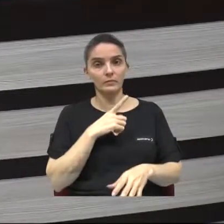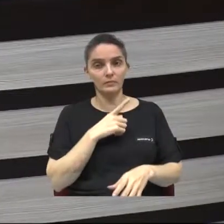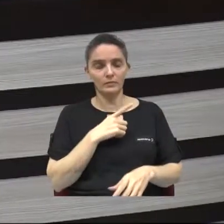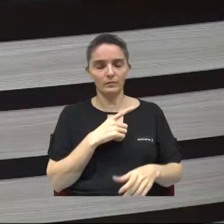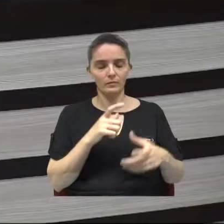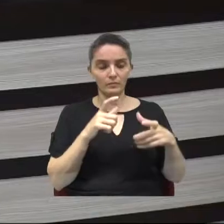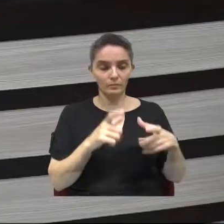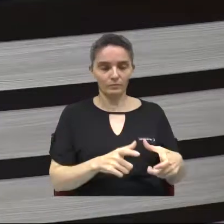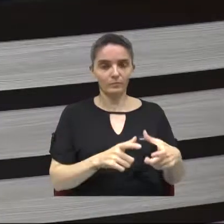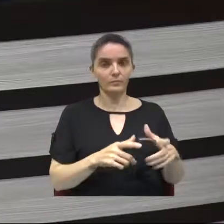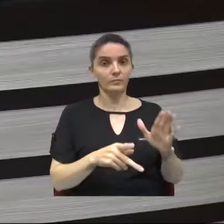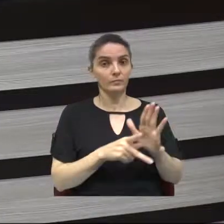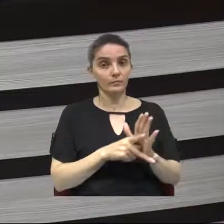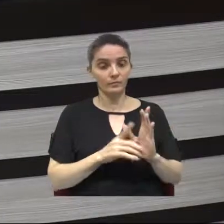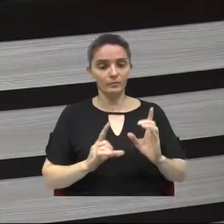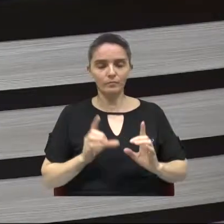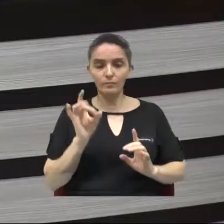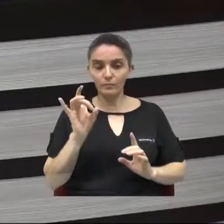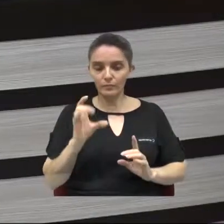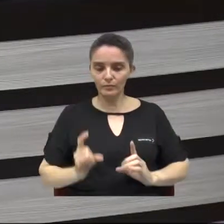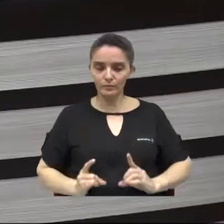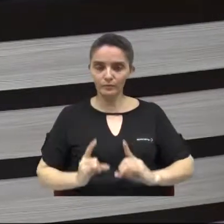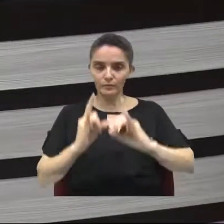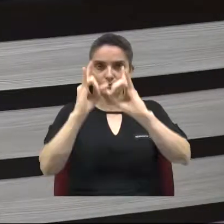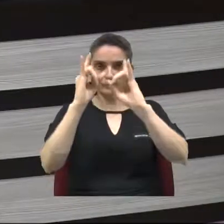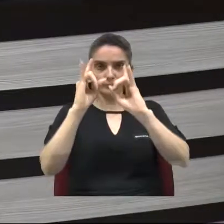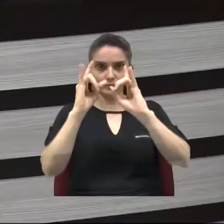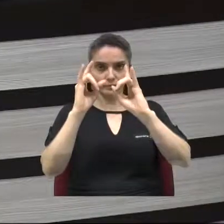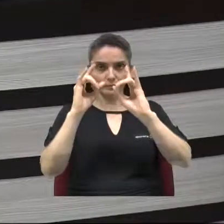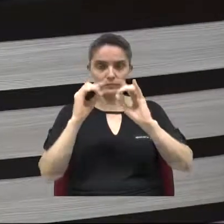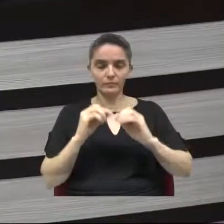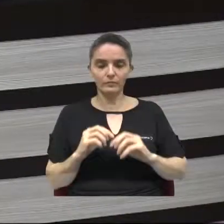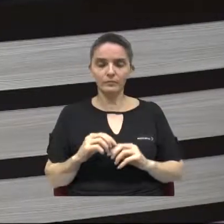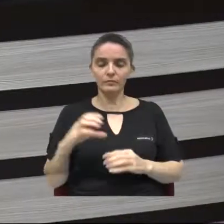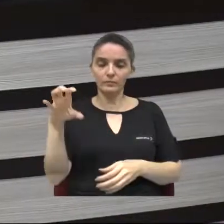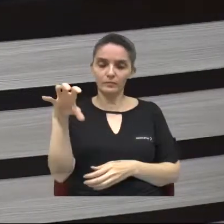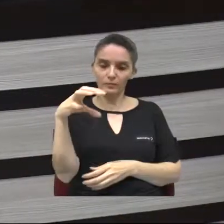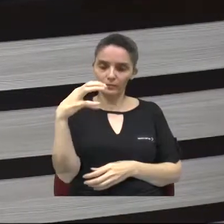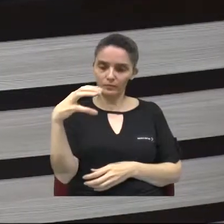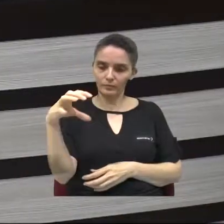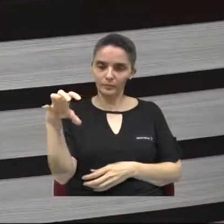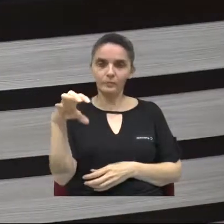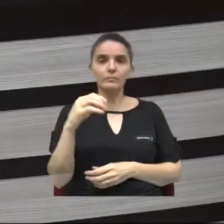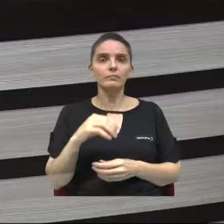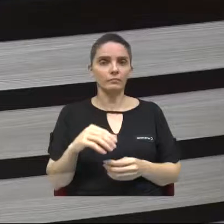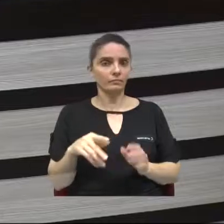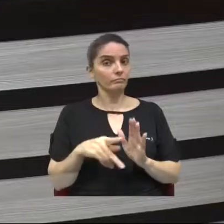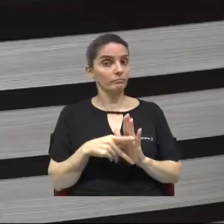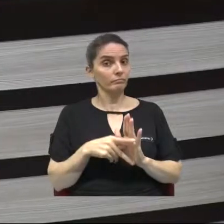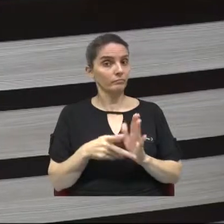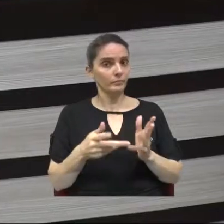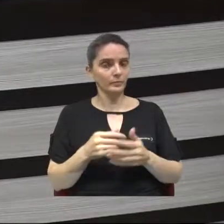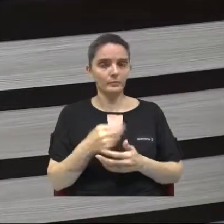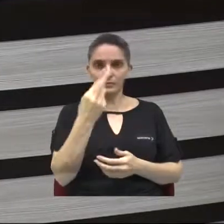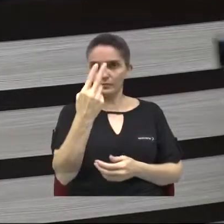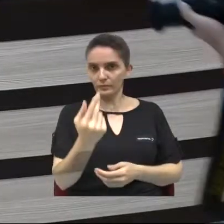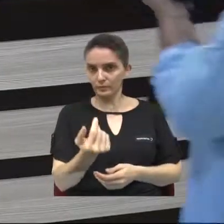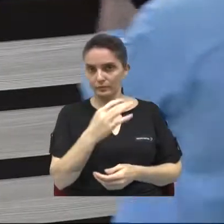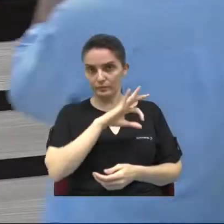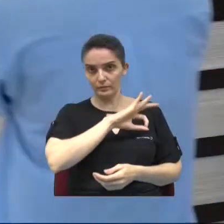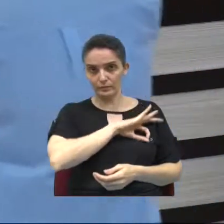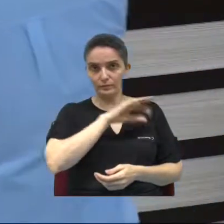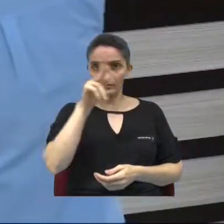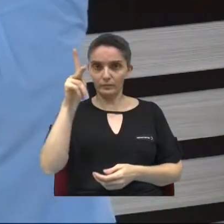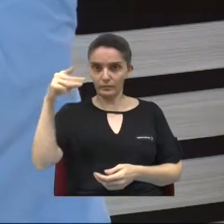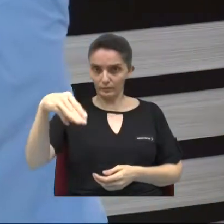monitoramento dos prédios públicos, com as centrais interligados, né, com a central de câmara. Do mesmo jeito que a Polícia Militar,